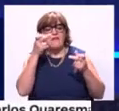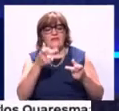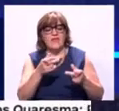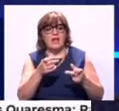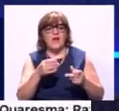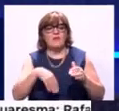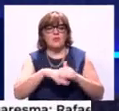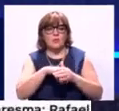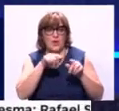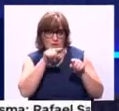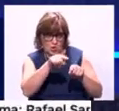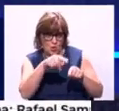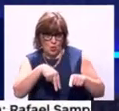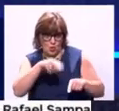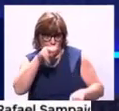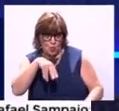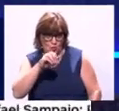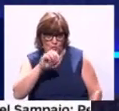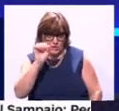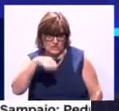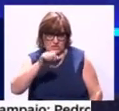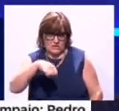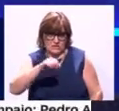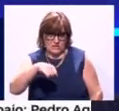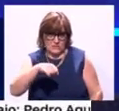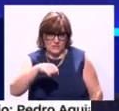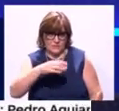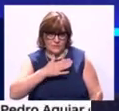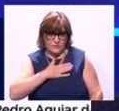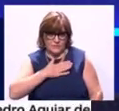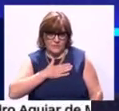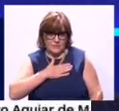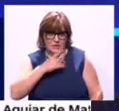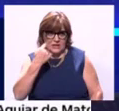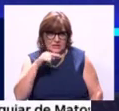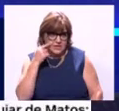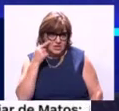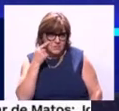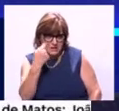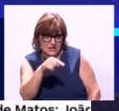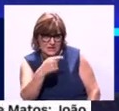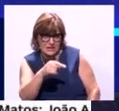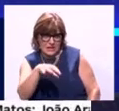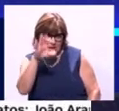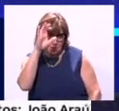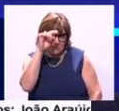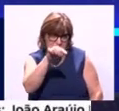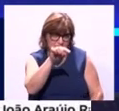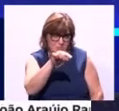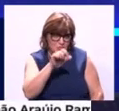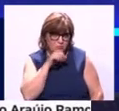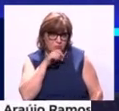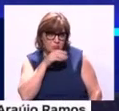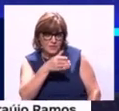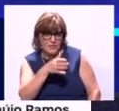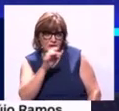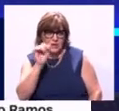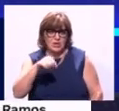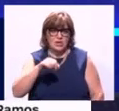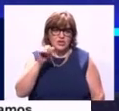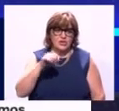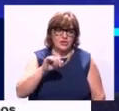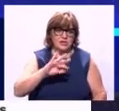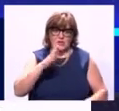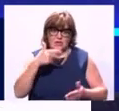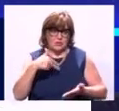Nuno? Sim. E sente-se com experiência para isso e capacidade para isso? Sinto, claro. Só não